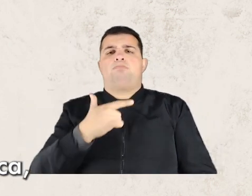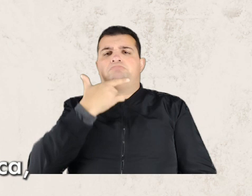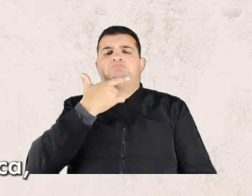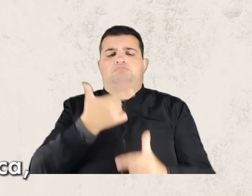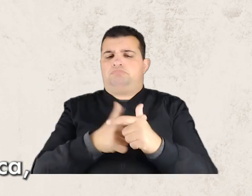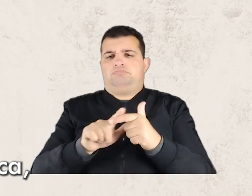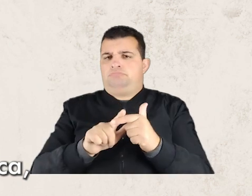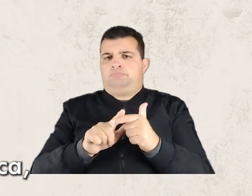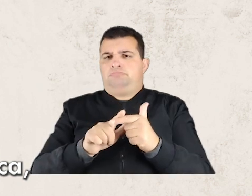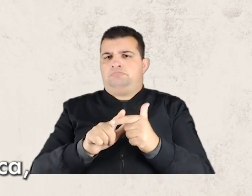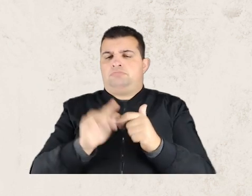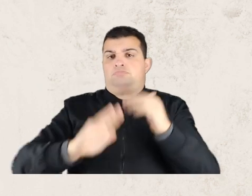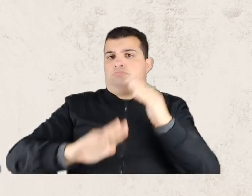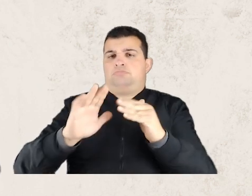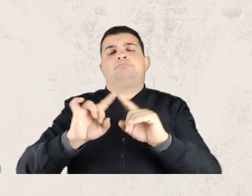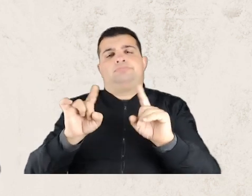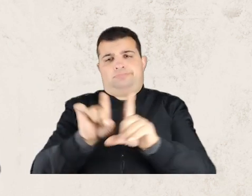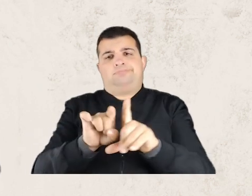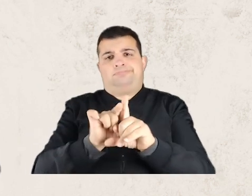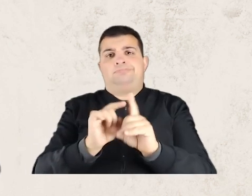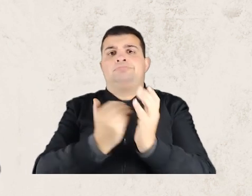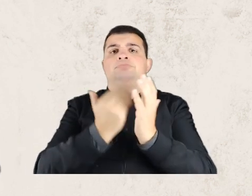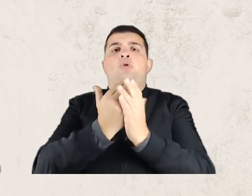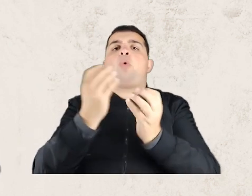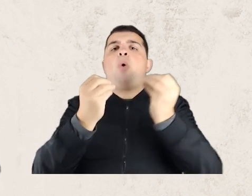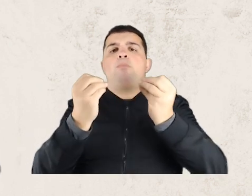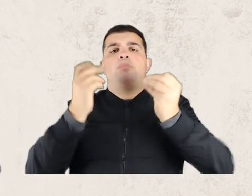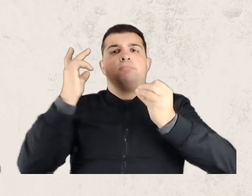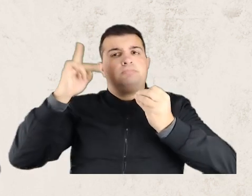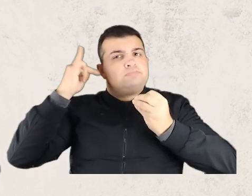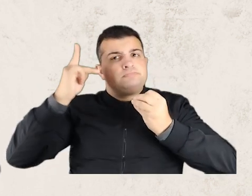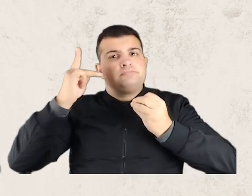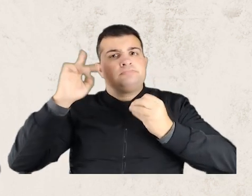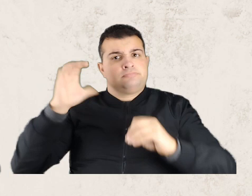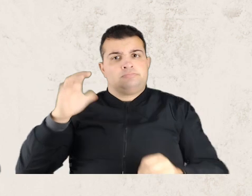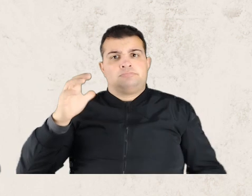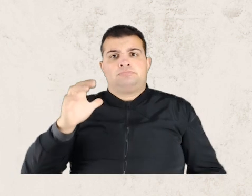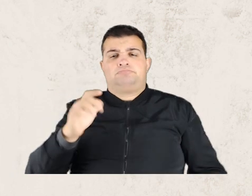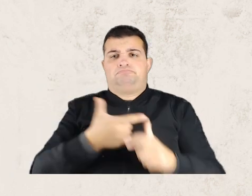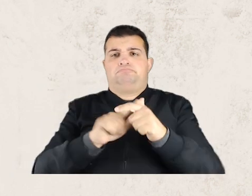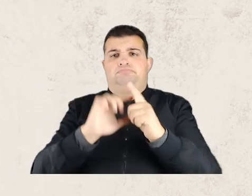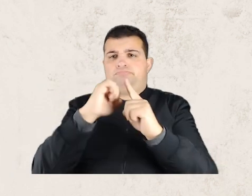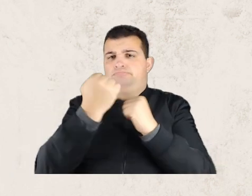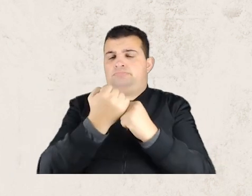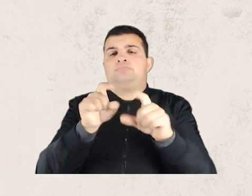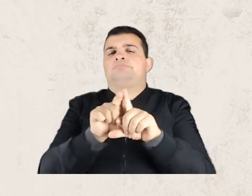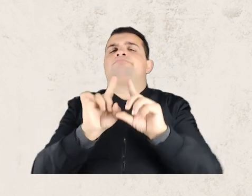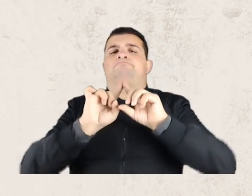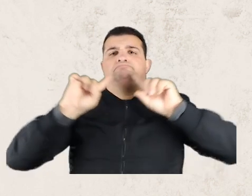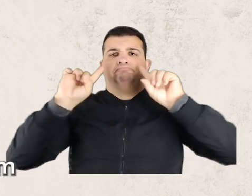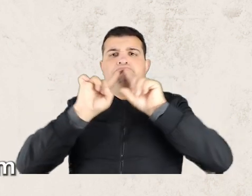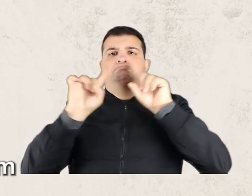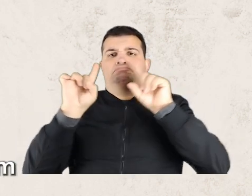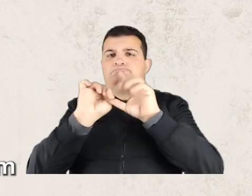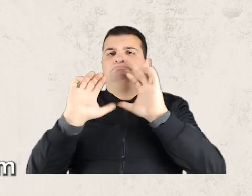metodológica, como alguns autores imaginavam, né, que se tratava de uma crise de identidade da psicologia social, ou de uma crise